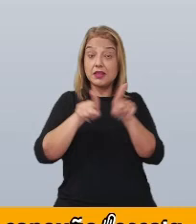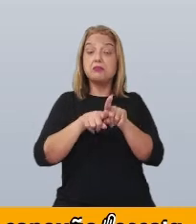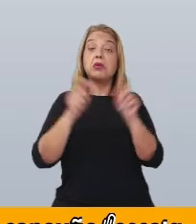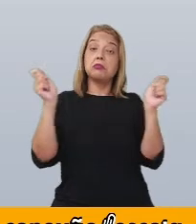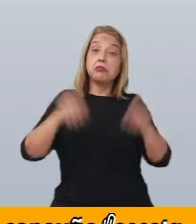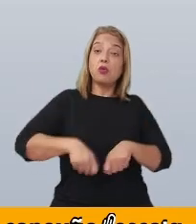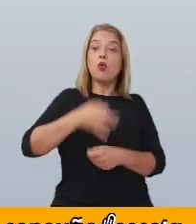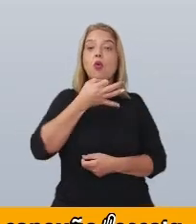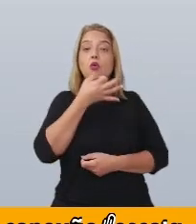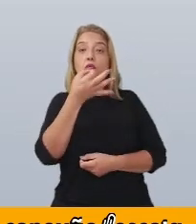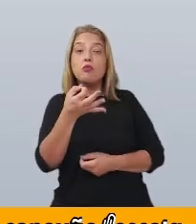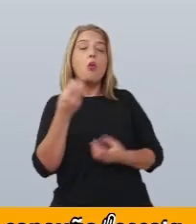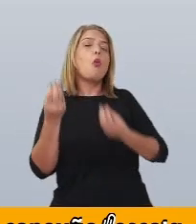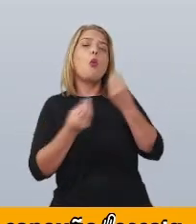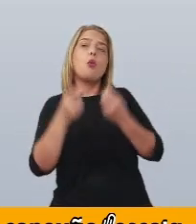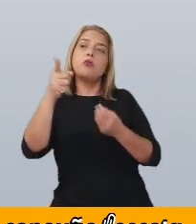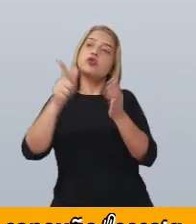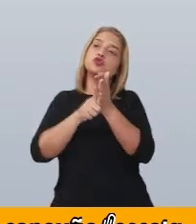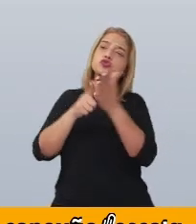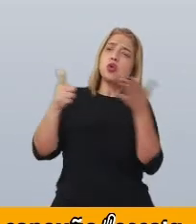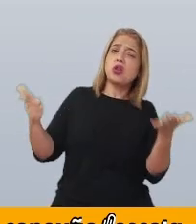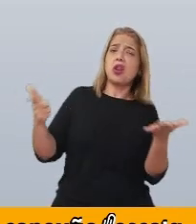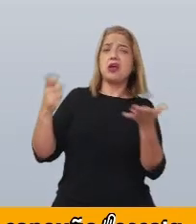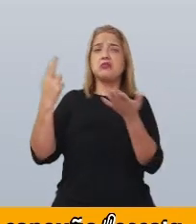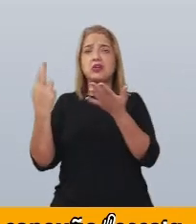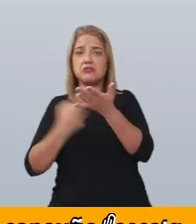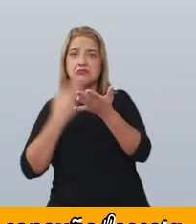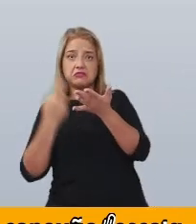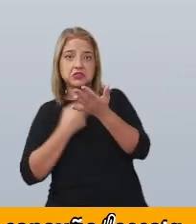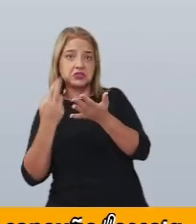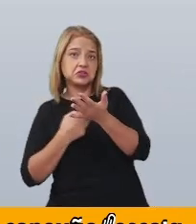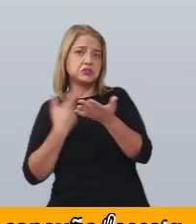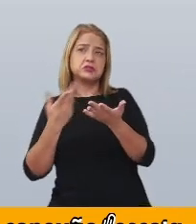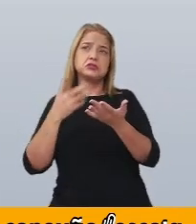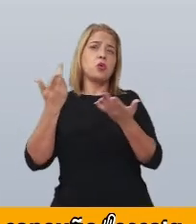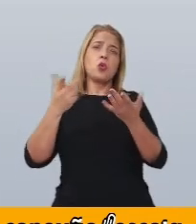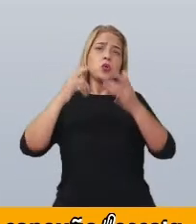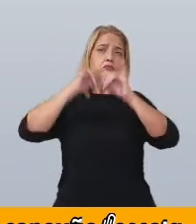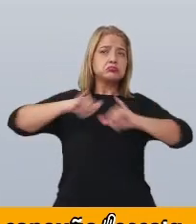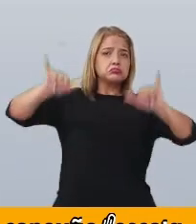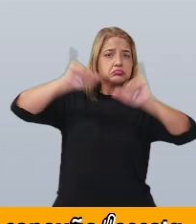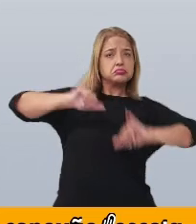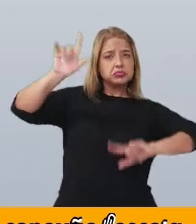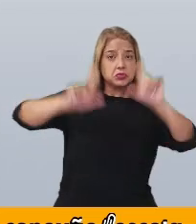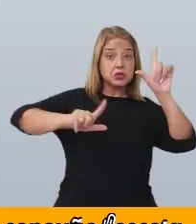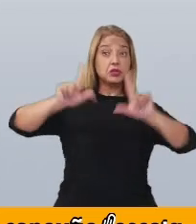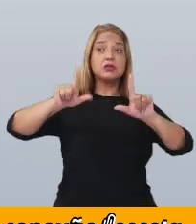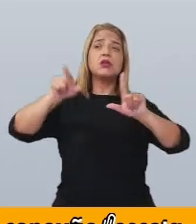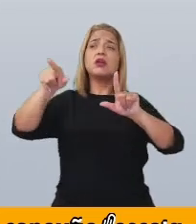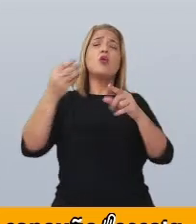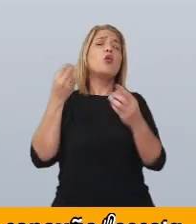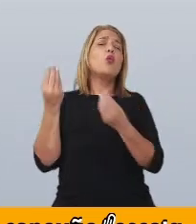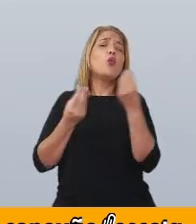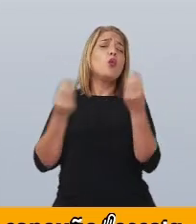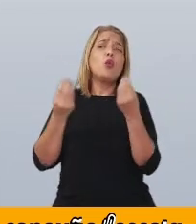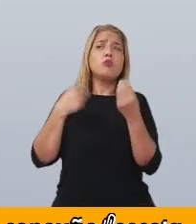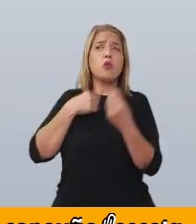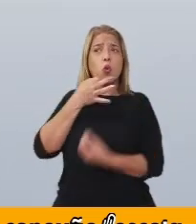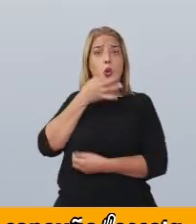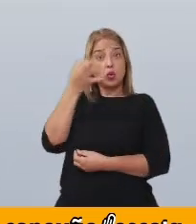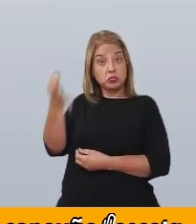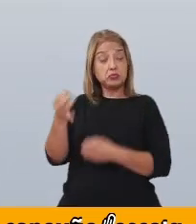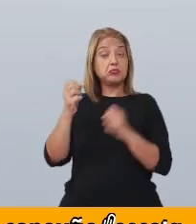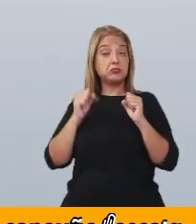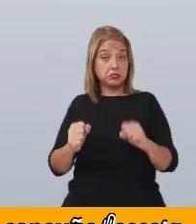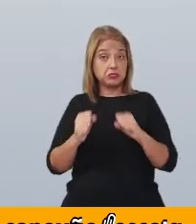sobre a forma como o jornal ou a revista ou o veículo de comunicação conduziu o assunto. Então, nesse